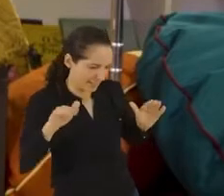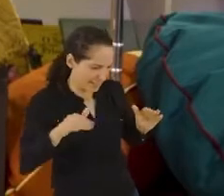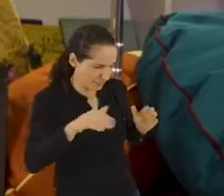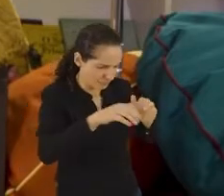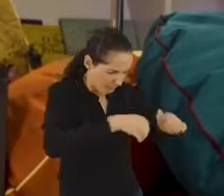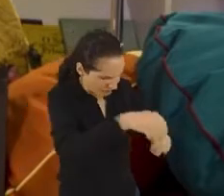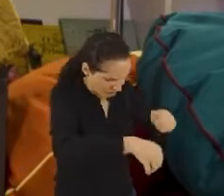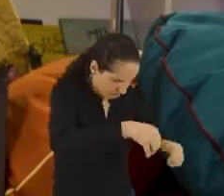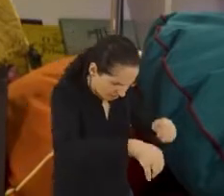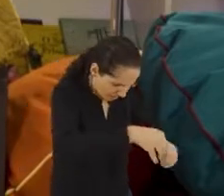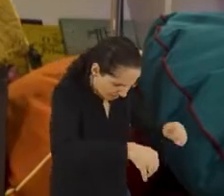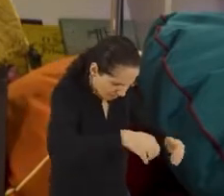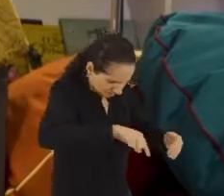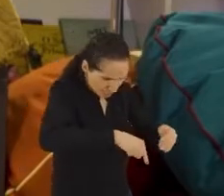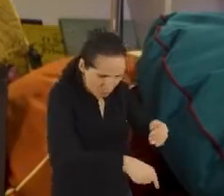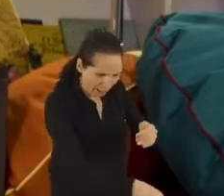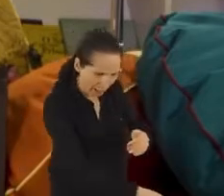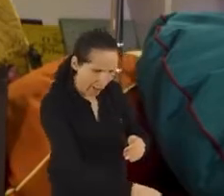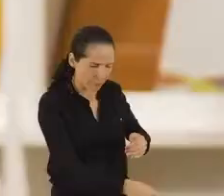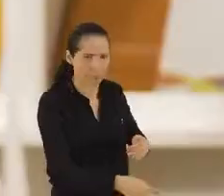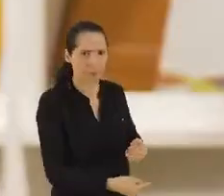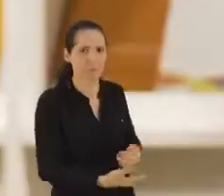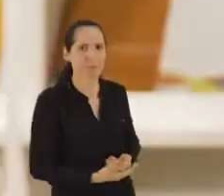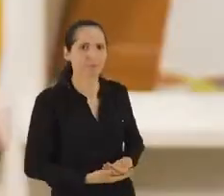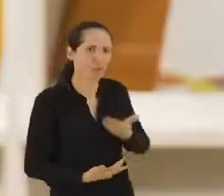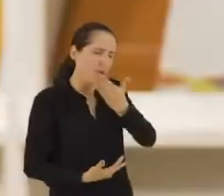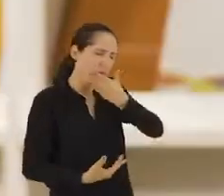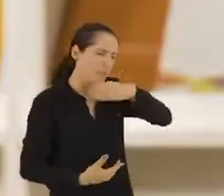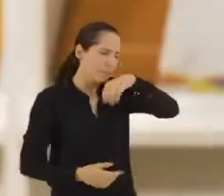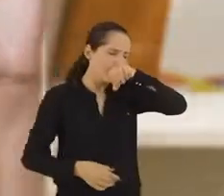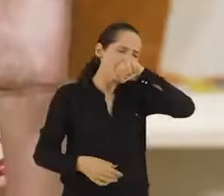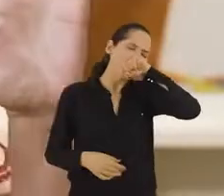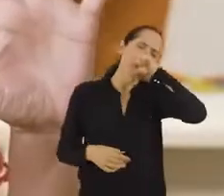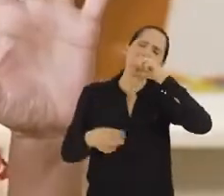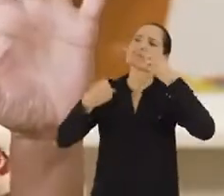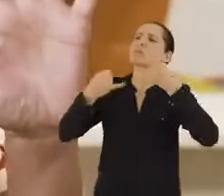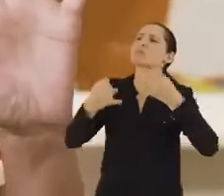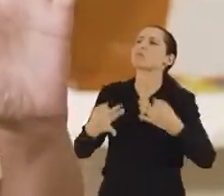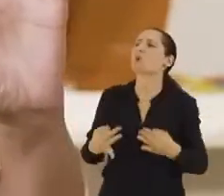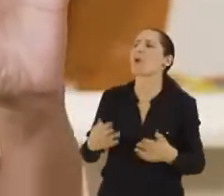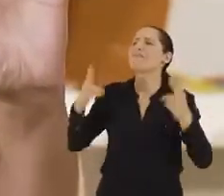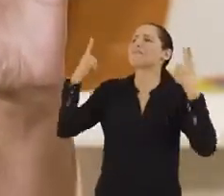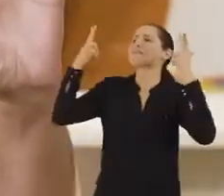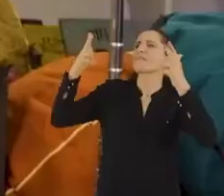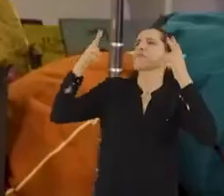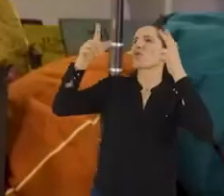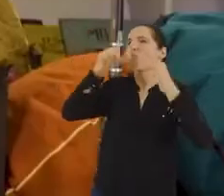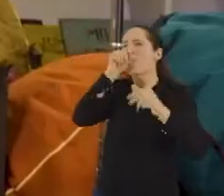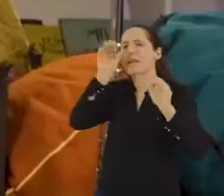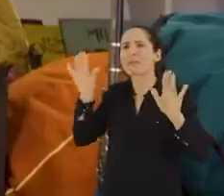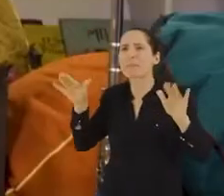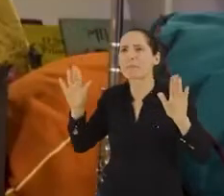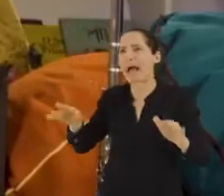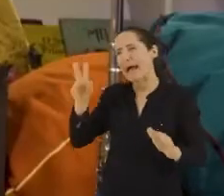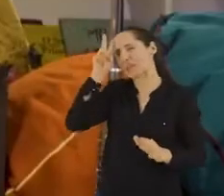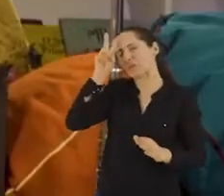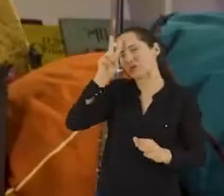cova, colocaram Piu-piu e o pai falou, falou bonito, sobre as aventuras do pássaro amarelo.